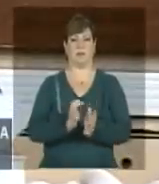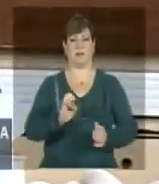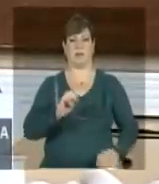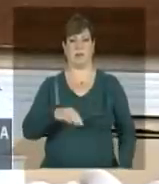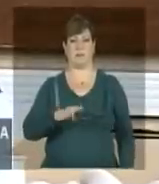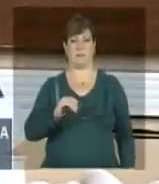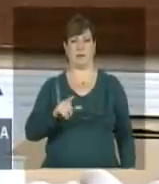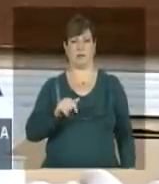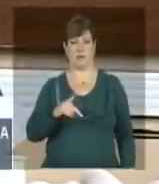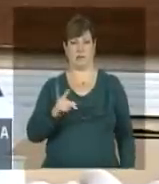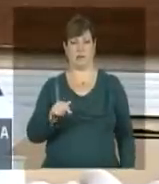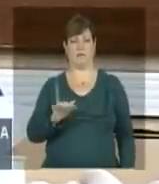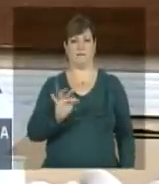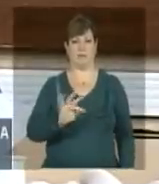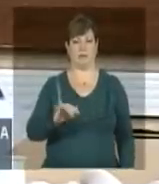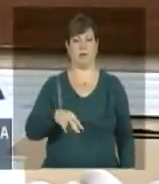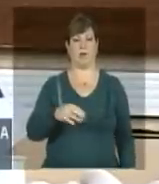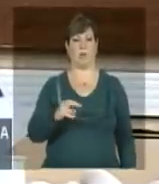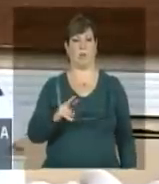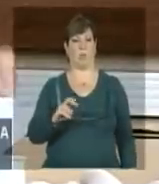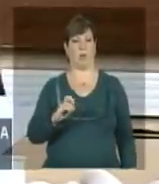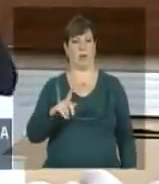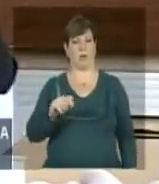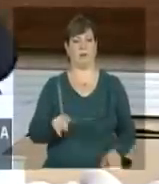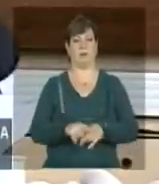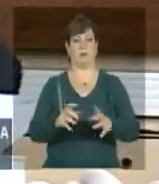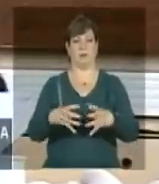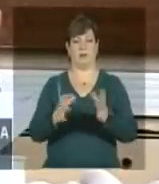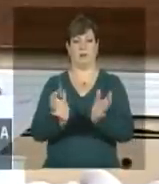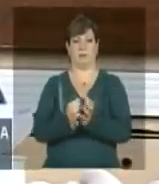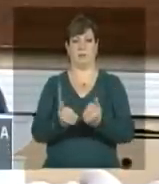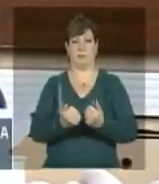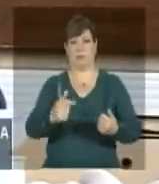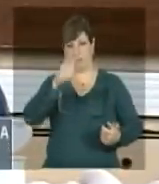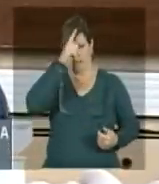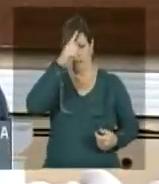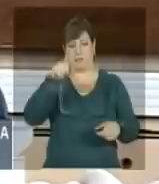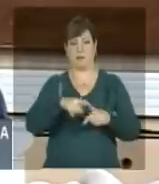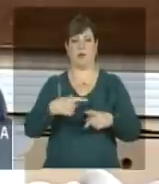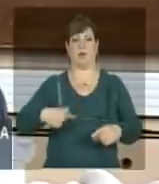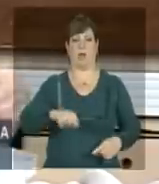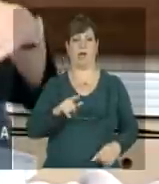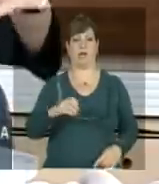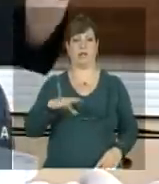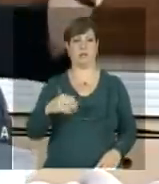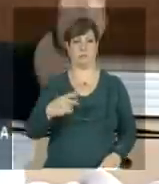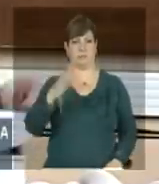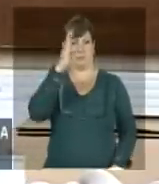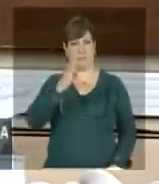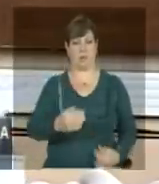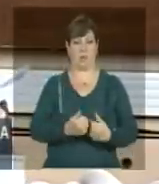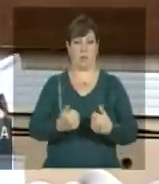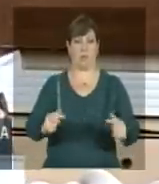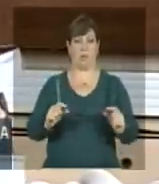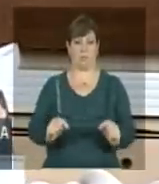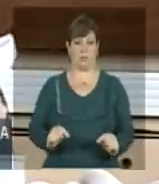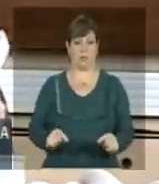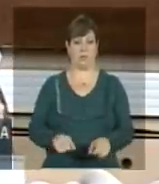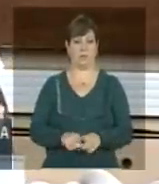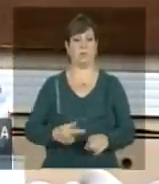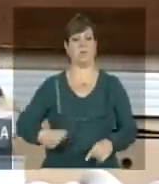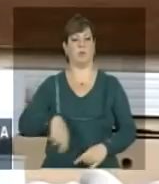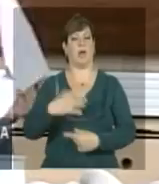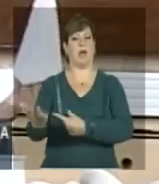da Noruega, a Agência de Cooperação Técnica Alemã e a nossa Agência Brasileira de Cooperação, que